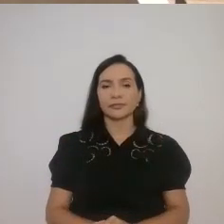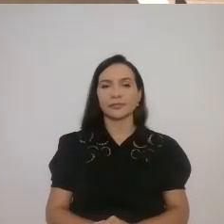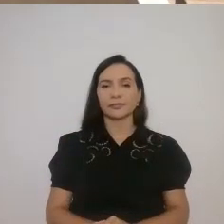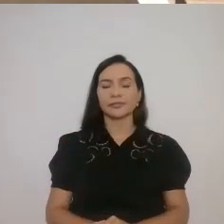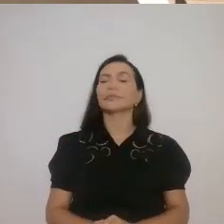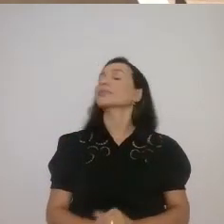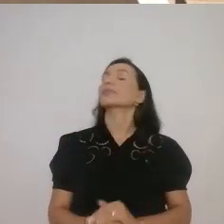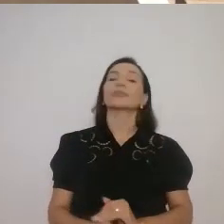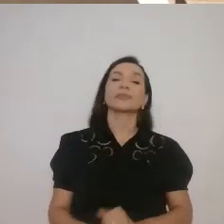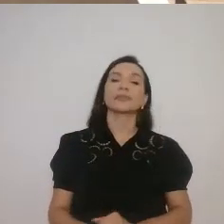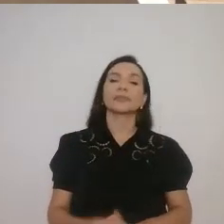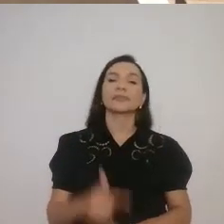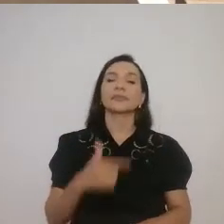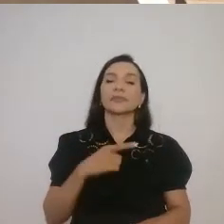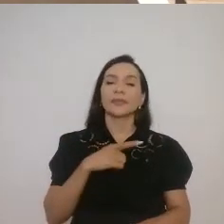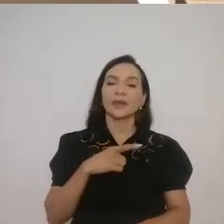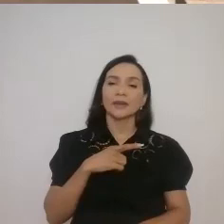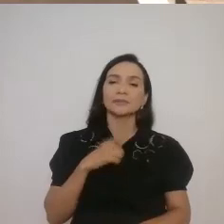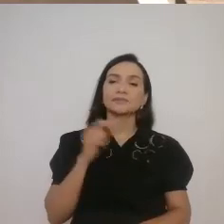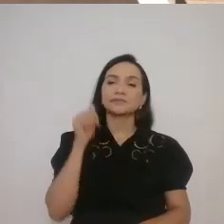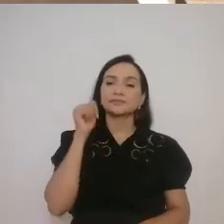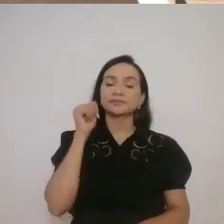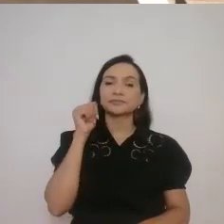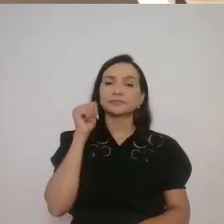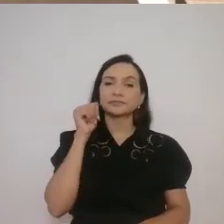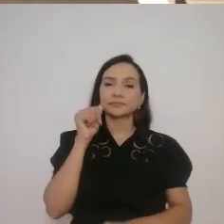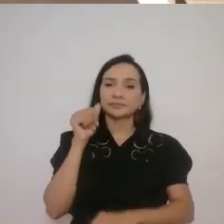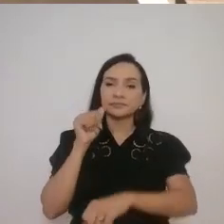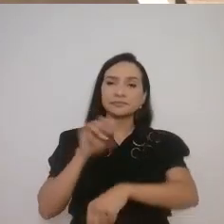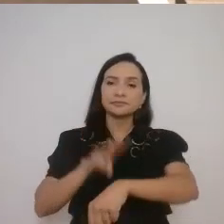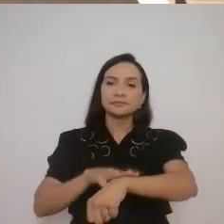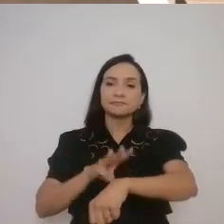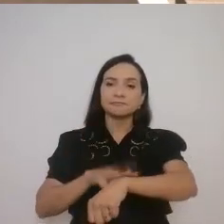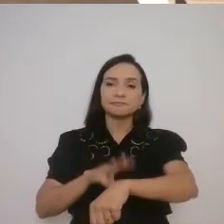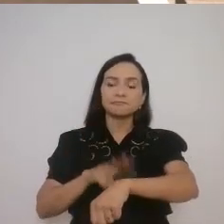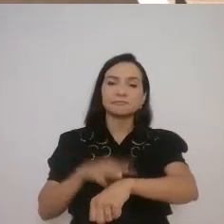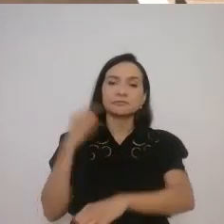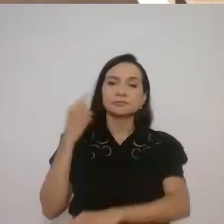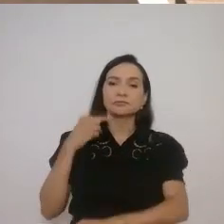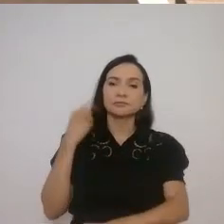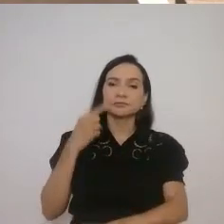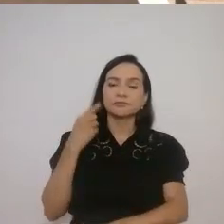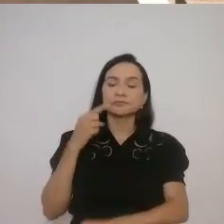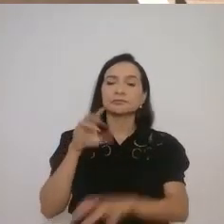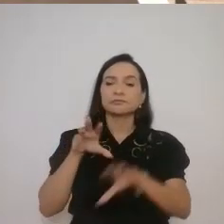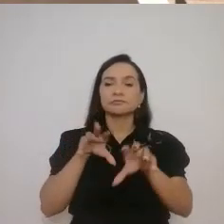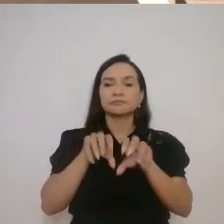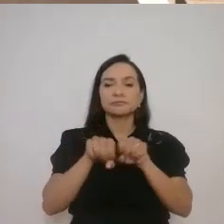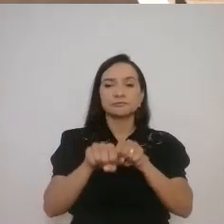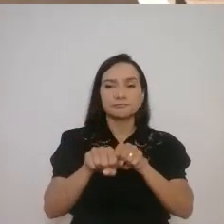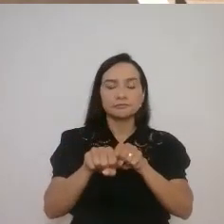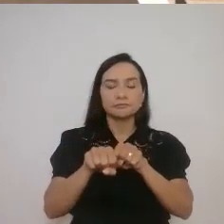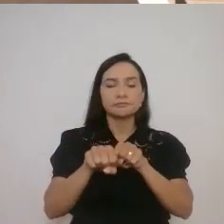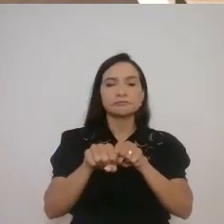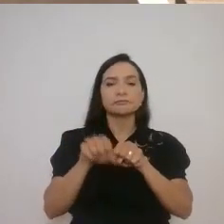Maia, natural de Mossoró, bacharel em Direito pela UFN, graduou-se em 88 e ingressou na magistratura